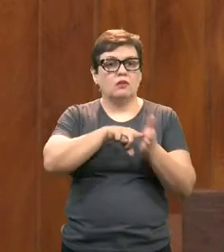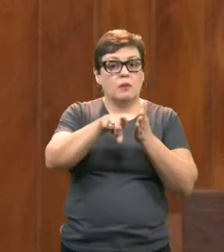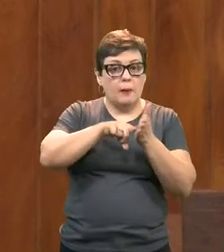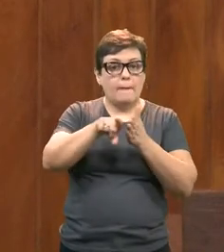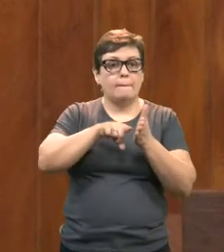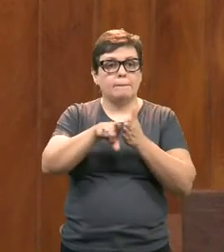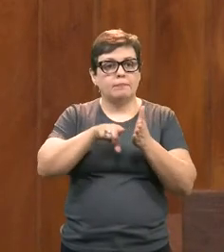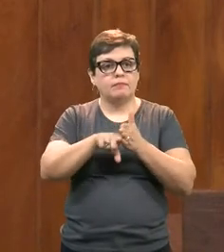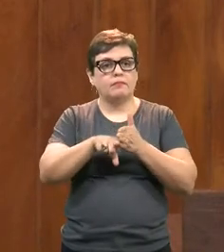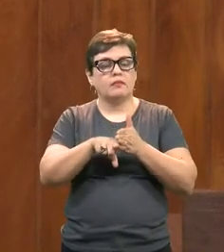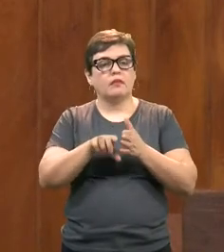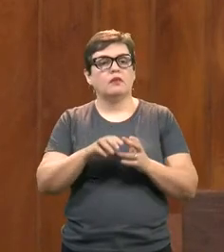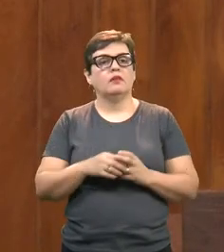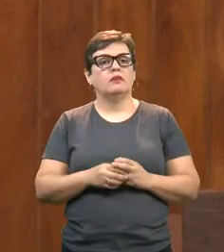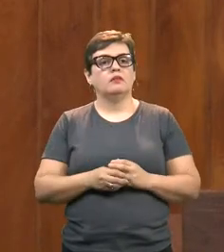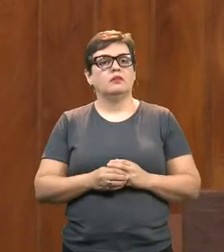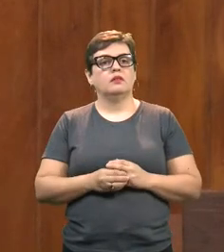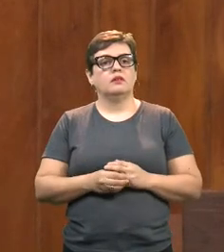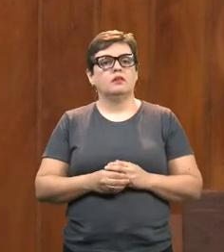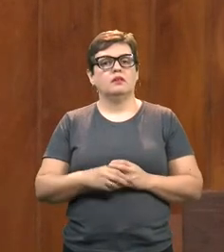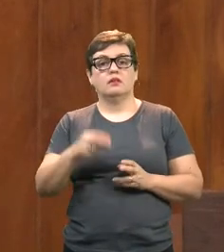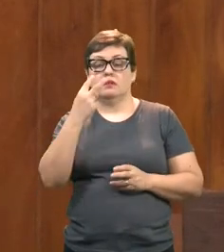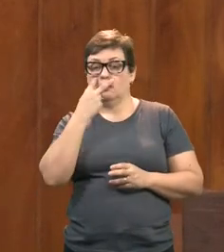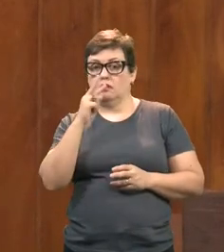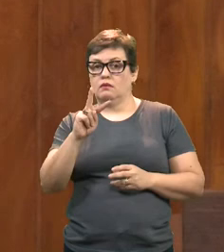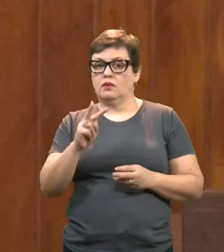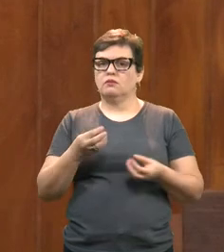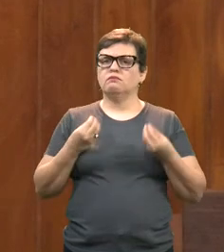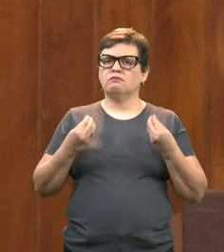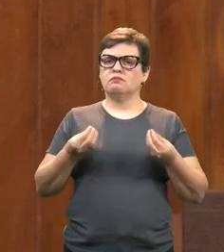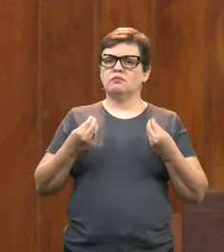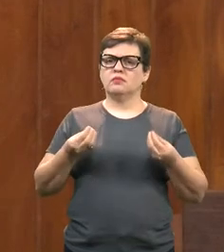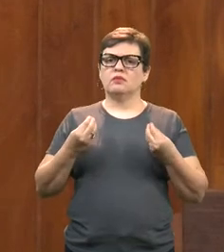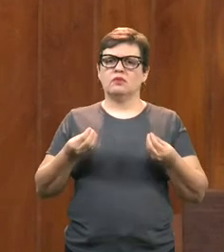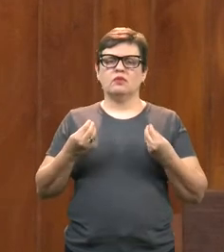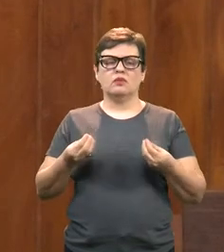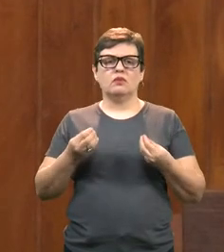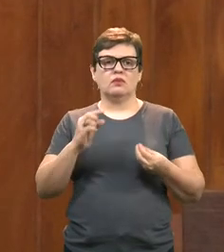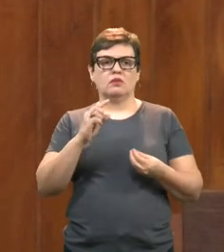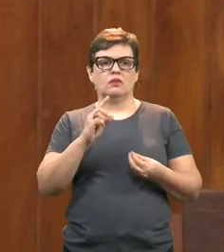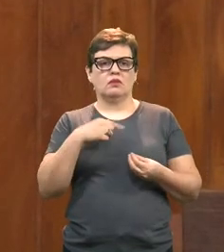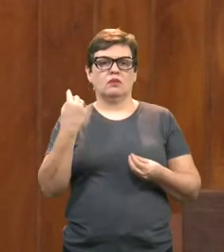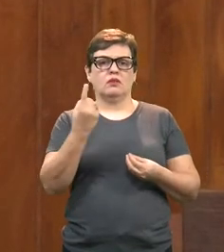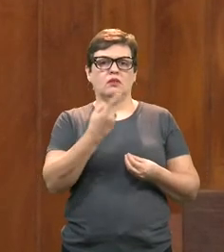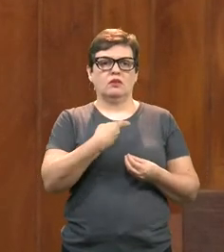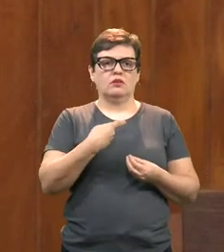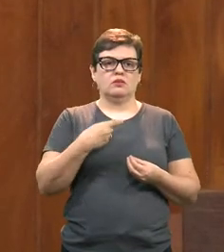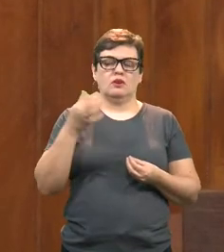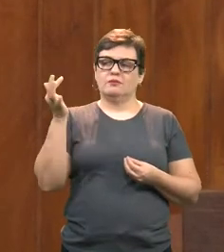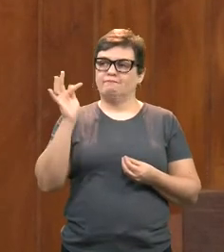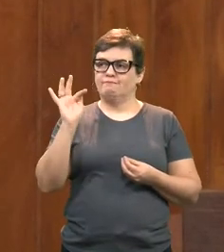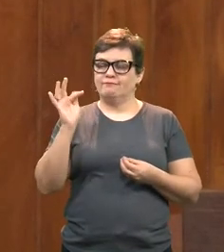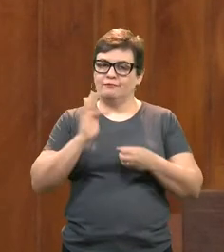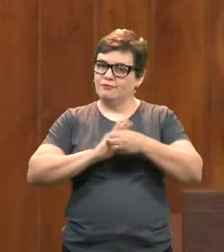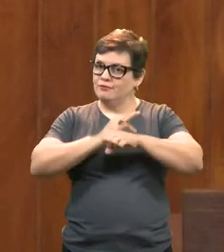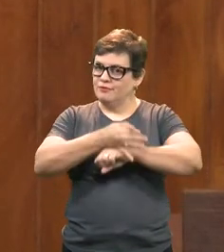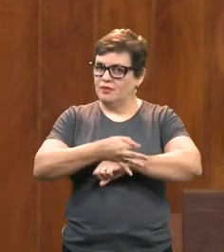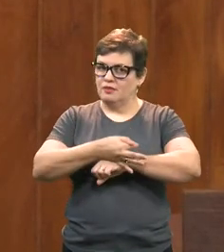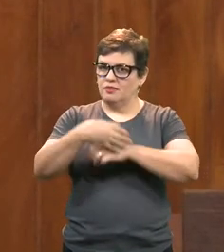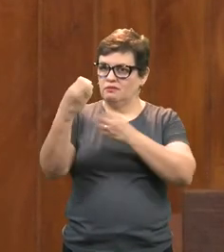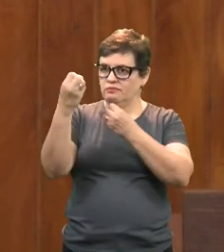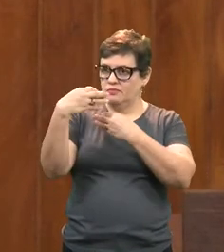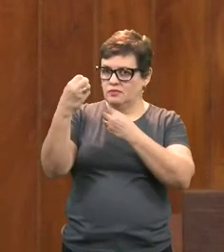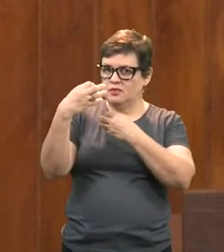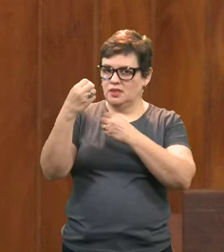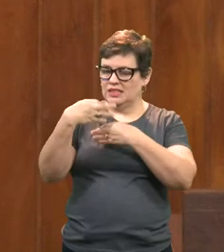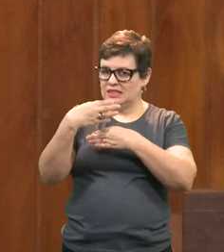pesquisadora e vendo o quanto as nossas faculdades ainda nos ensinam, né,